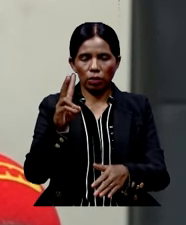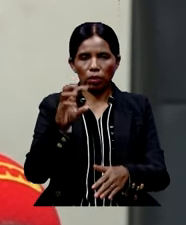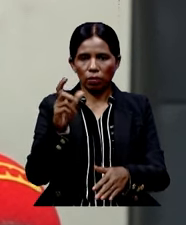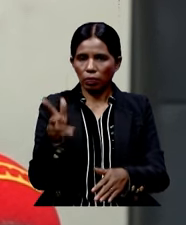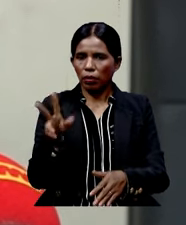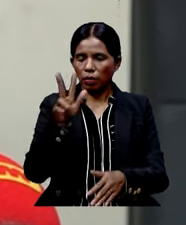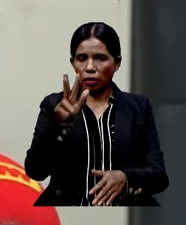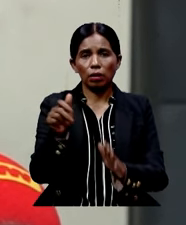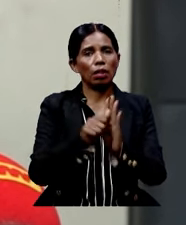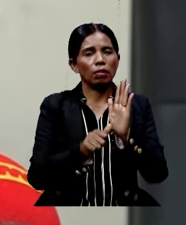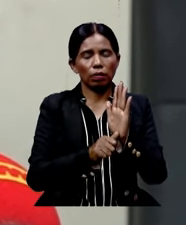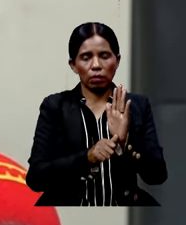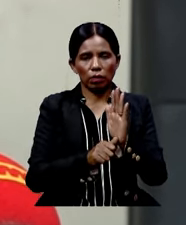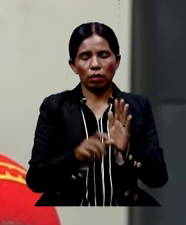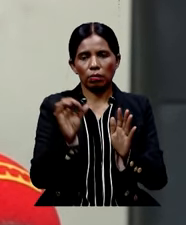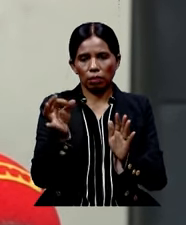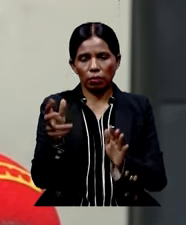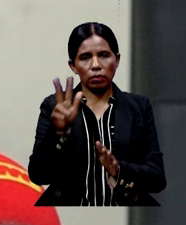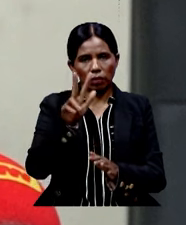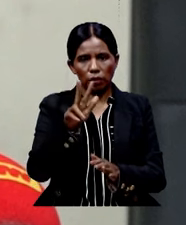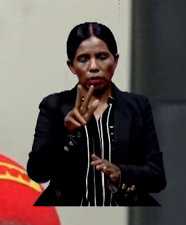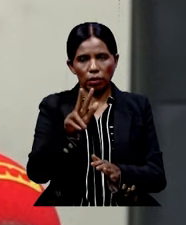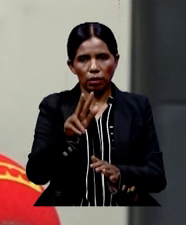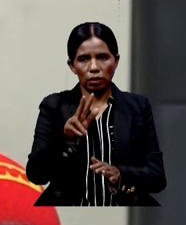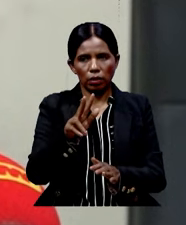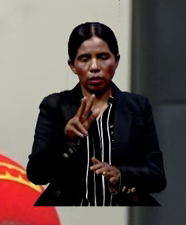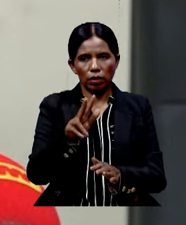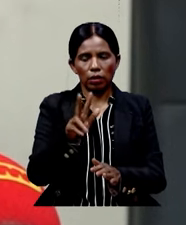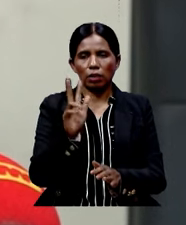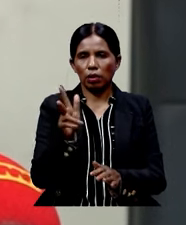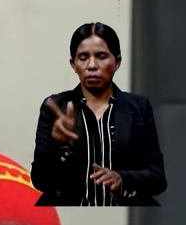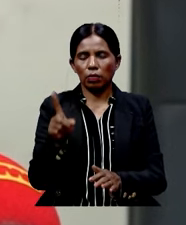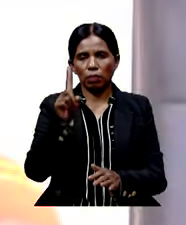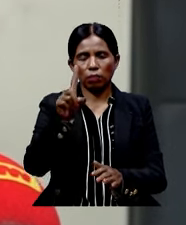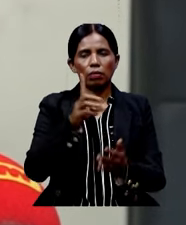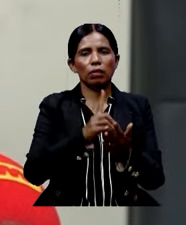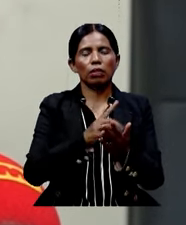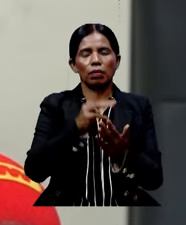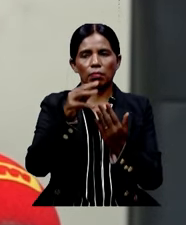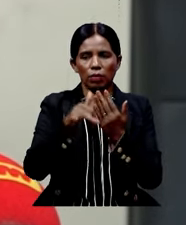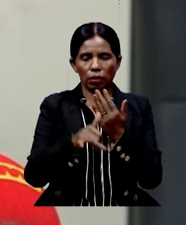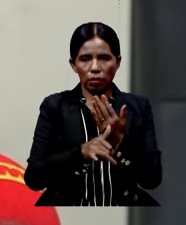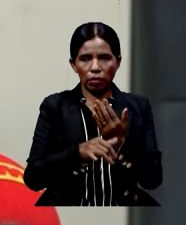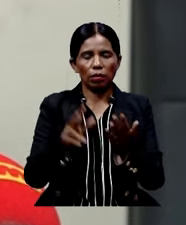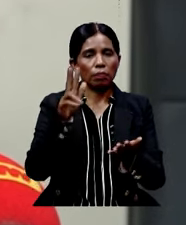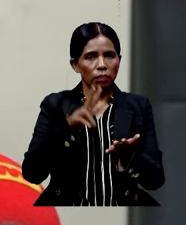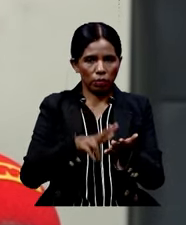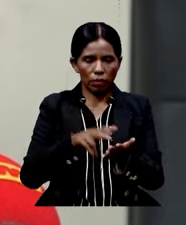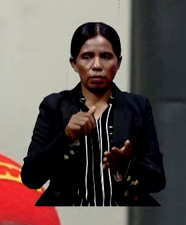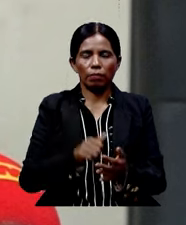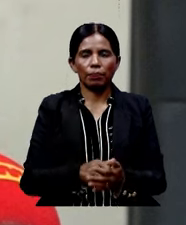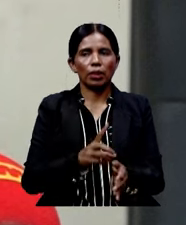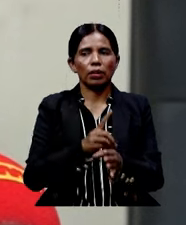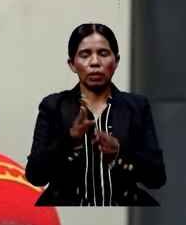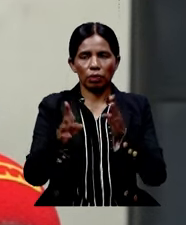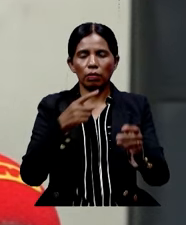artigo 93 de 31 de maio, previsto. Diretor